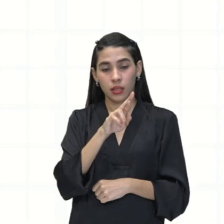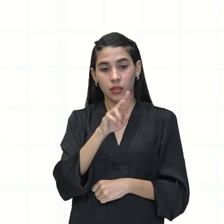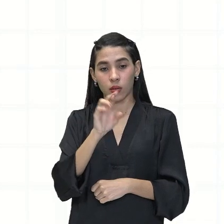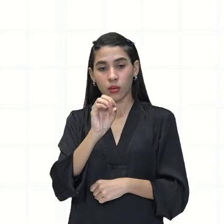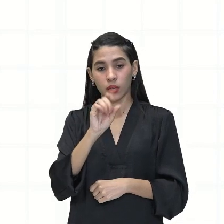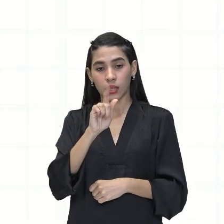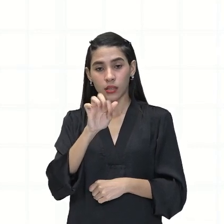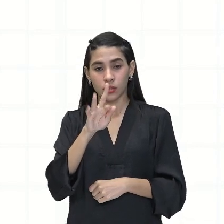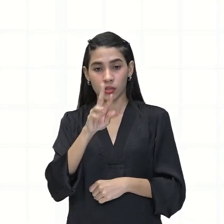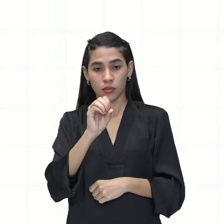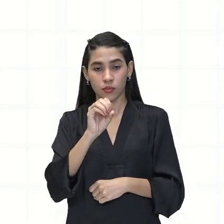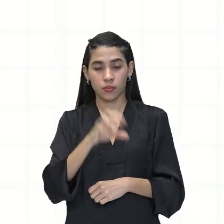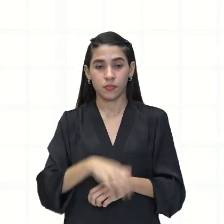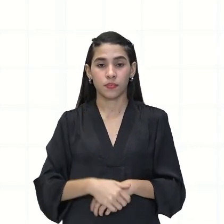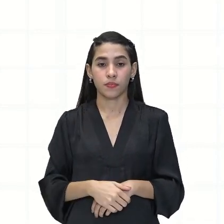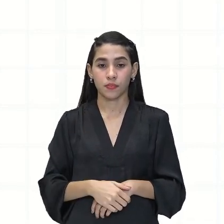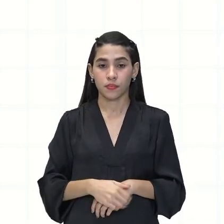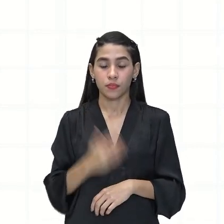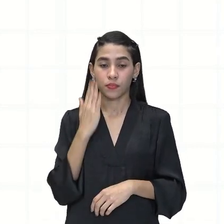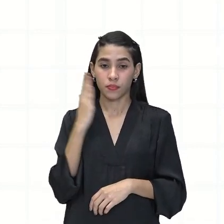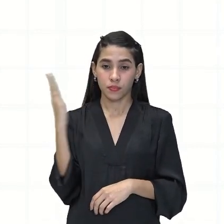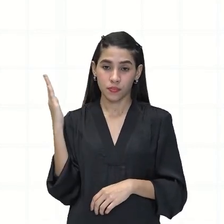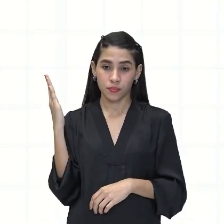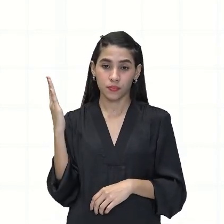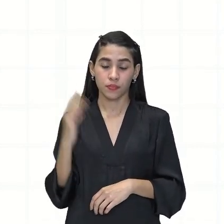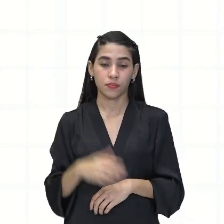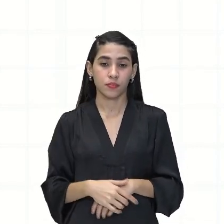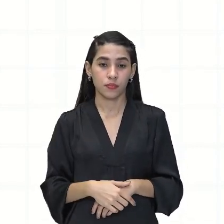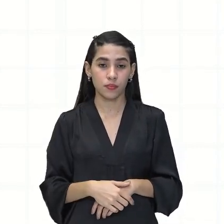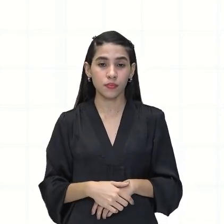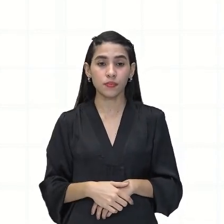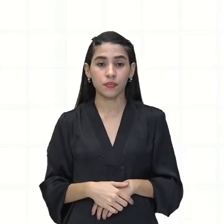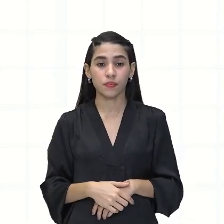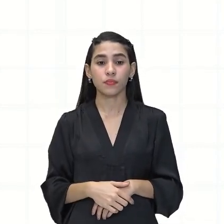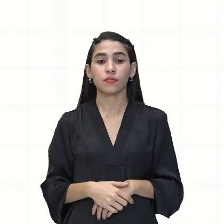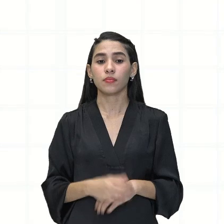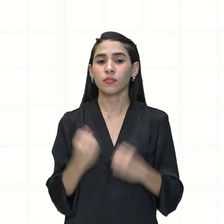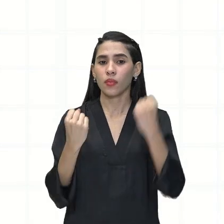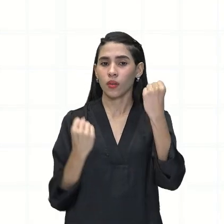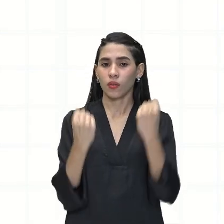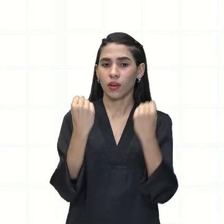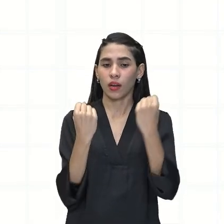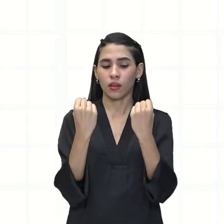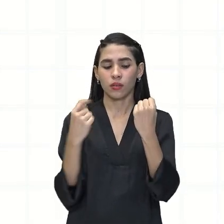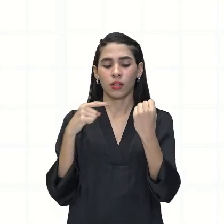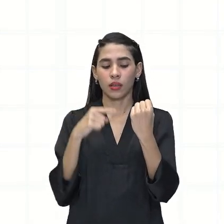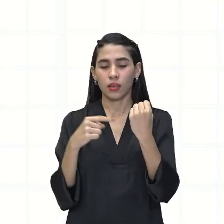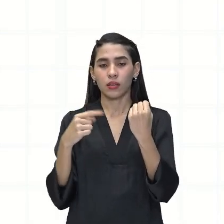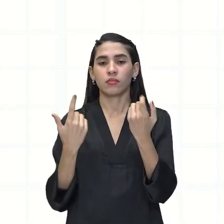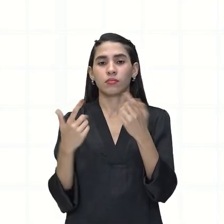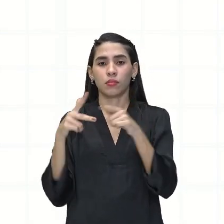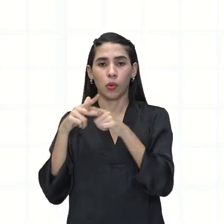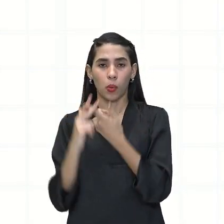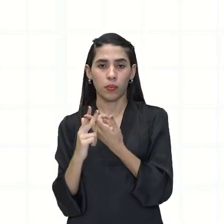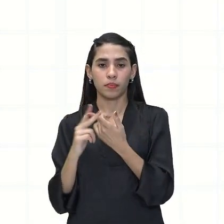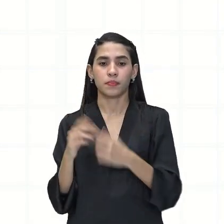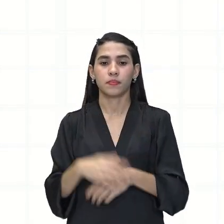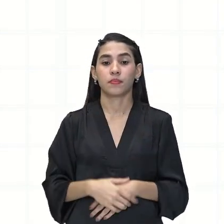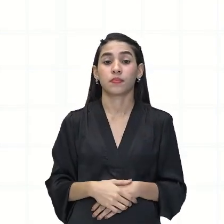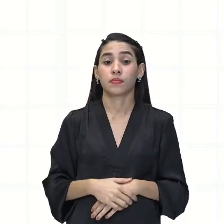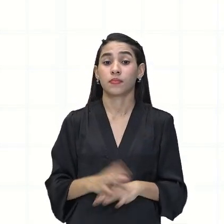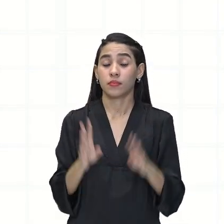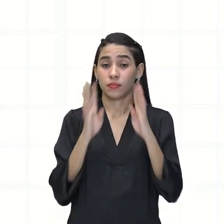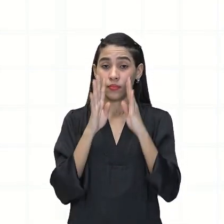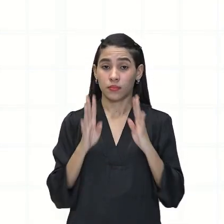tá bom? Vamos lá. Então, vamos para o nosso exemplo. O carro foi ele que o consertou. Vejam